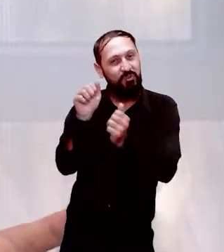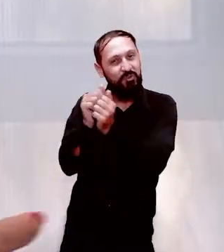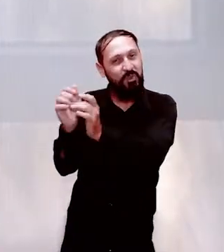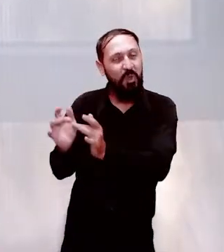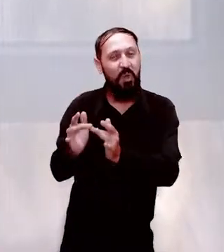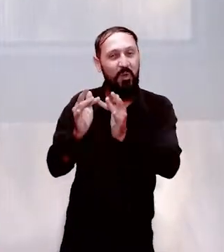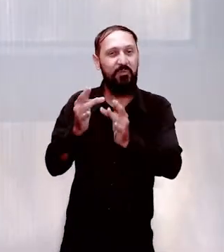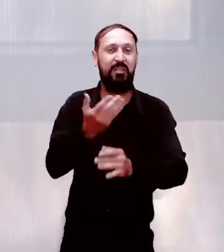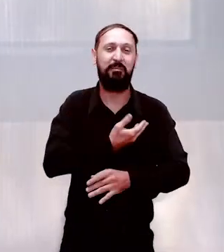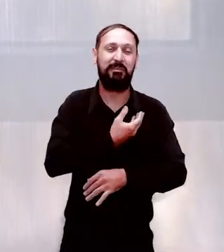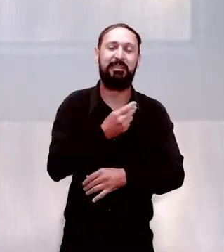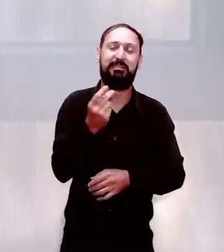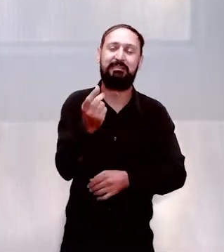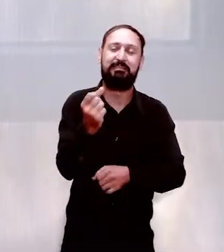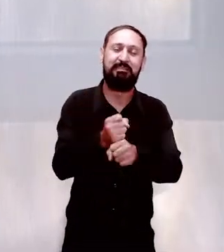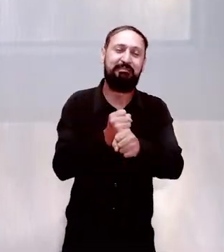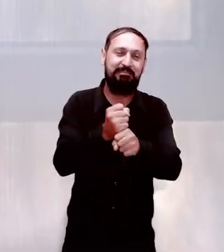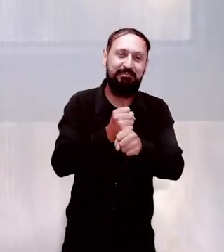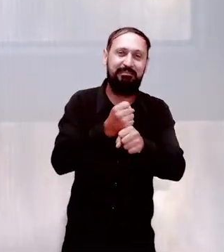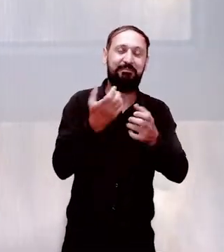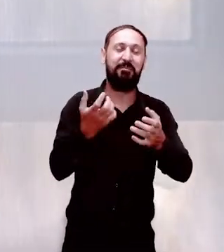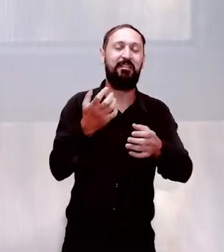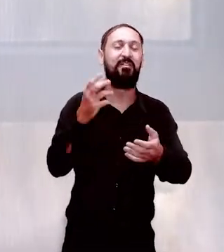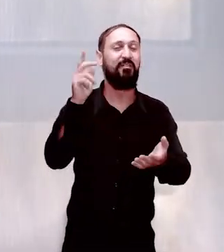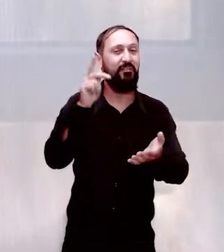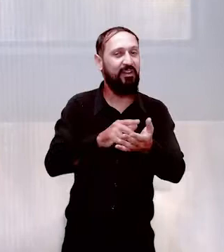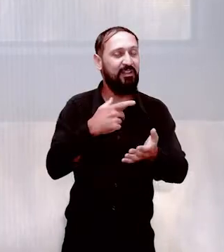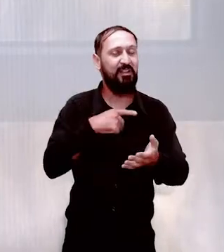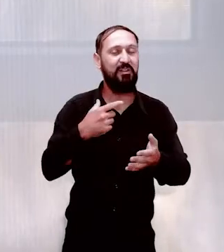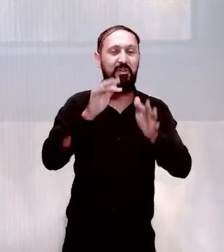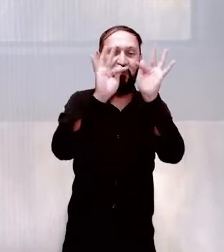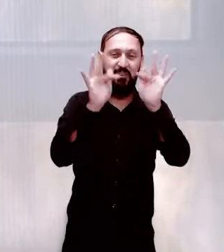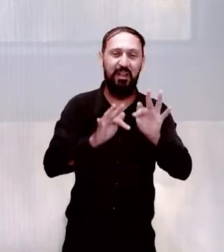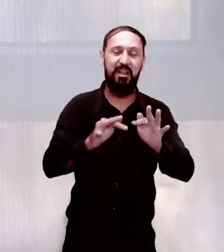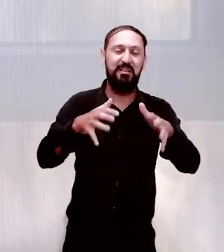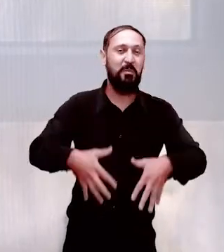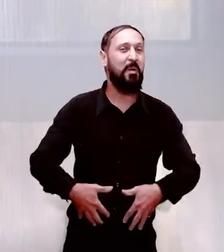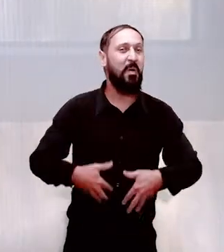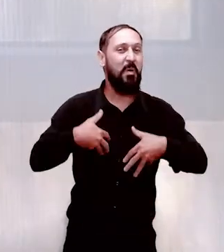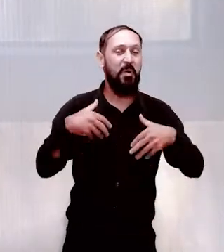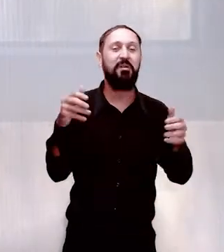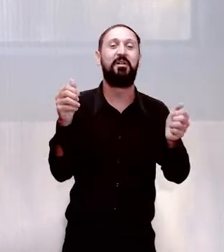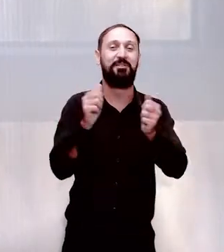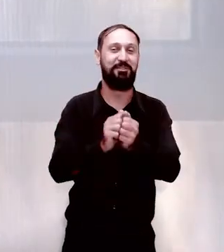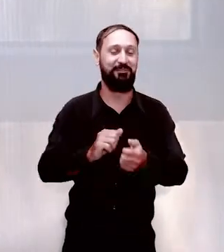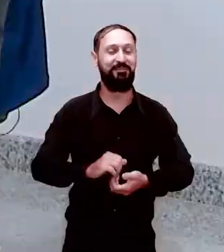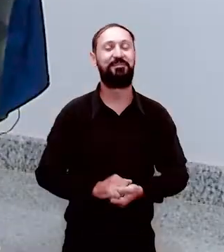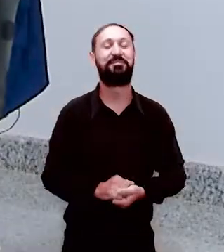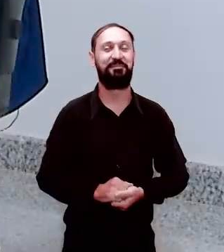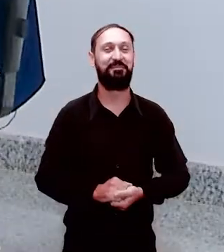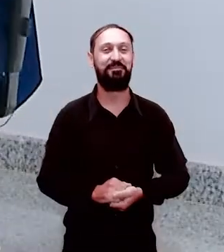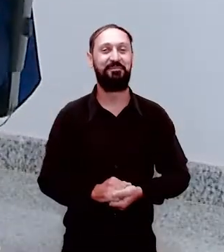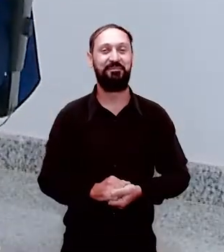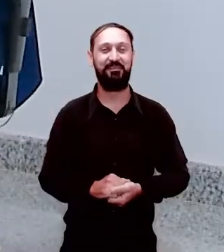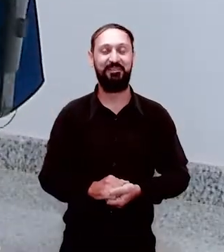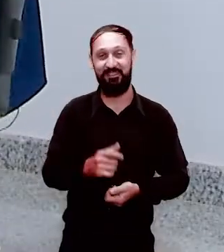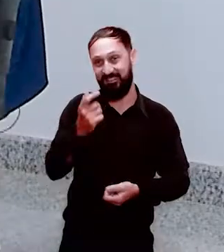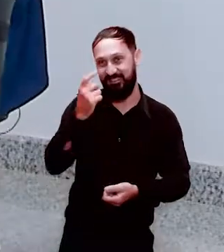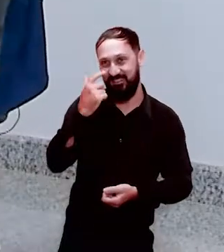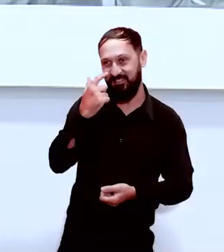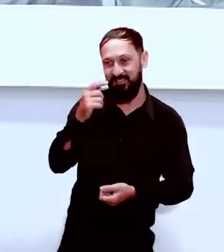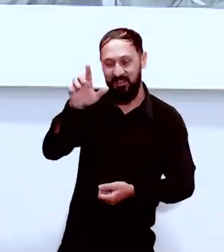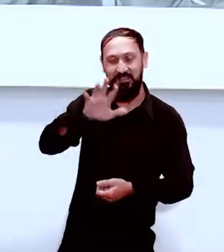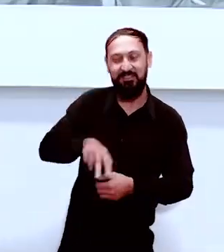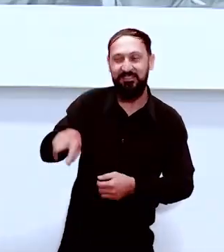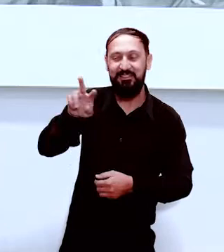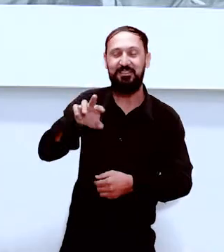da sua história, né, nossa amizade de tanto tempo, então estou assim muito feliz, honrada de estar aqui nesse dia de hoje.